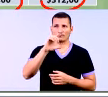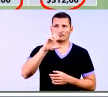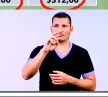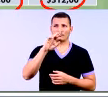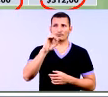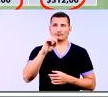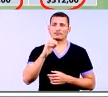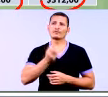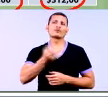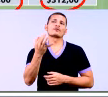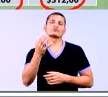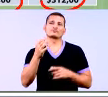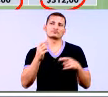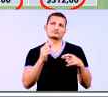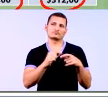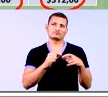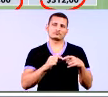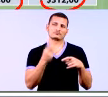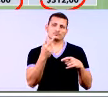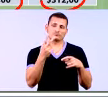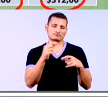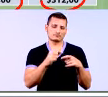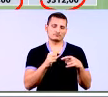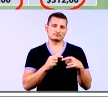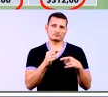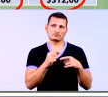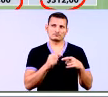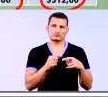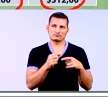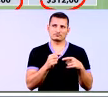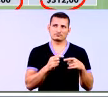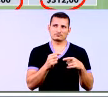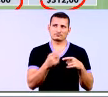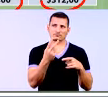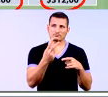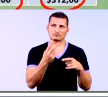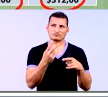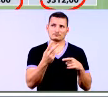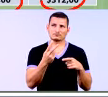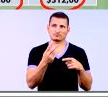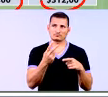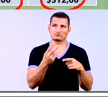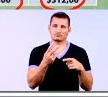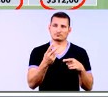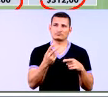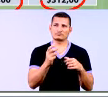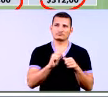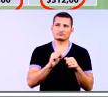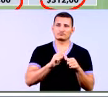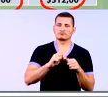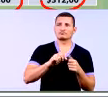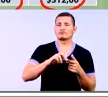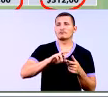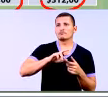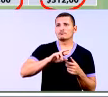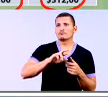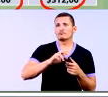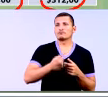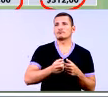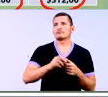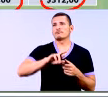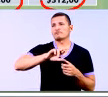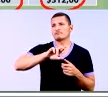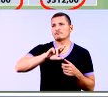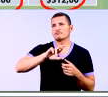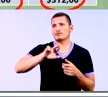Opa! Se eu tenho 2 núcleos para atividades simultâneas, esse cara aqui tem um